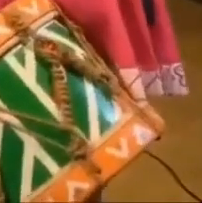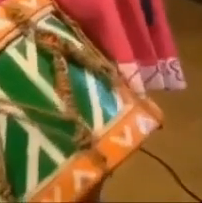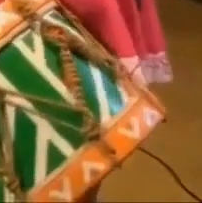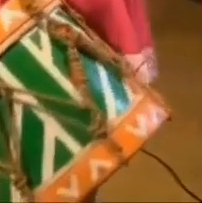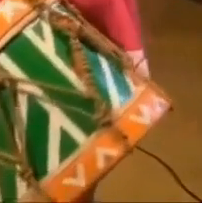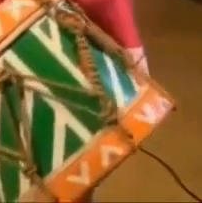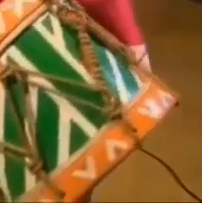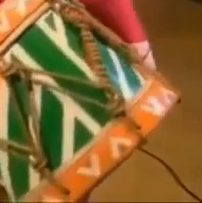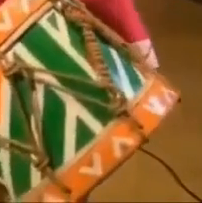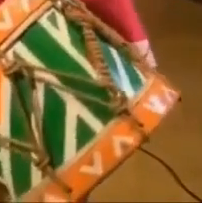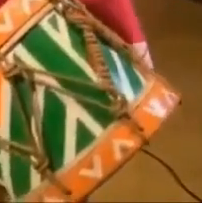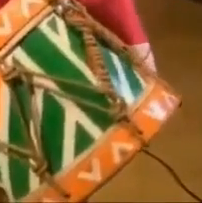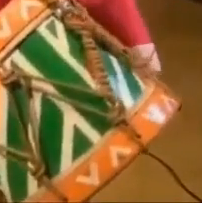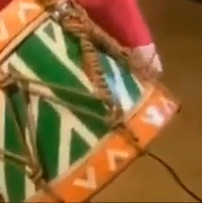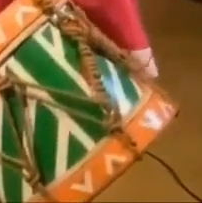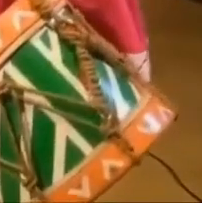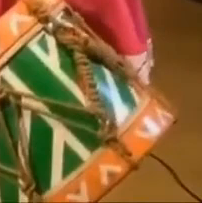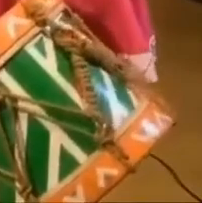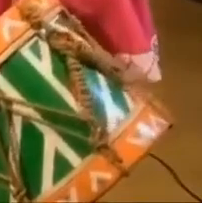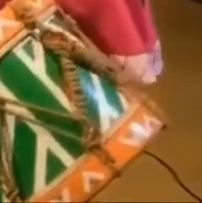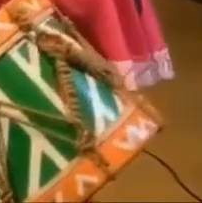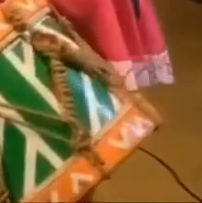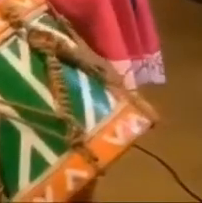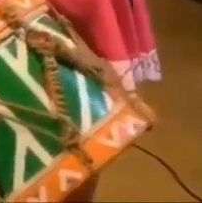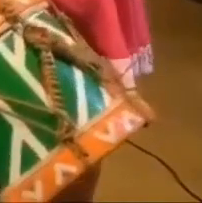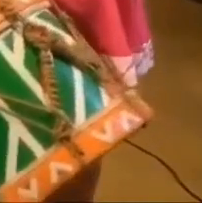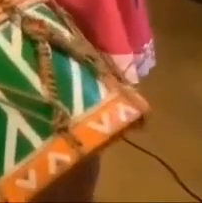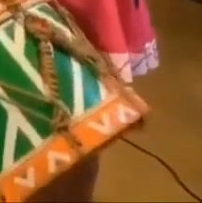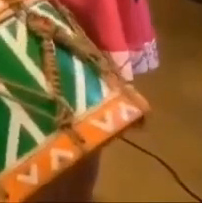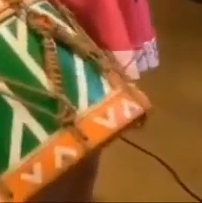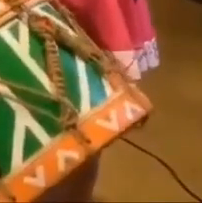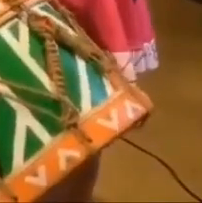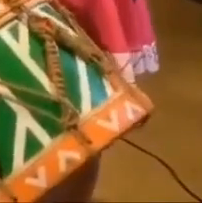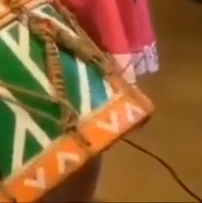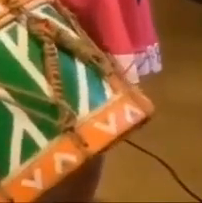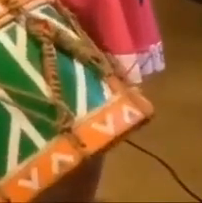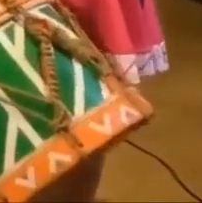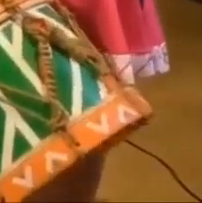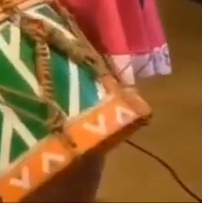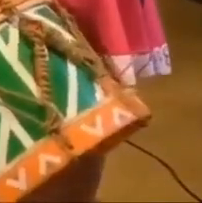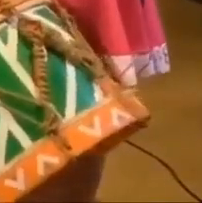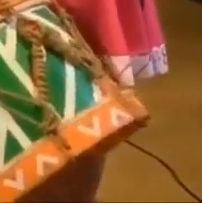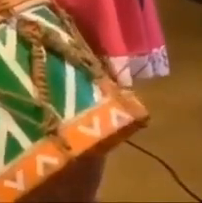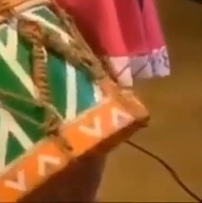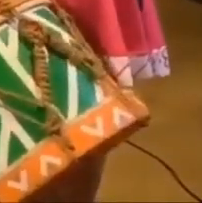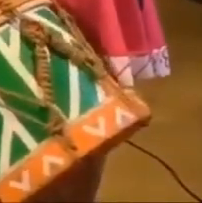Renata, Rafaela, Camila e eu, Raquel. Muito obrigada a todos. Axé.